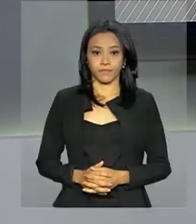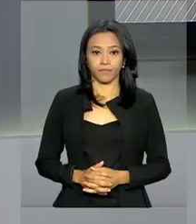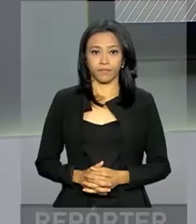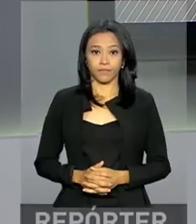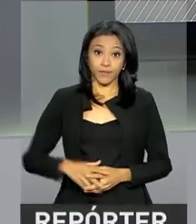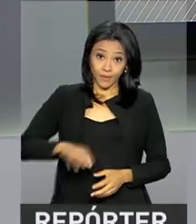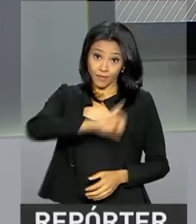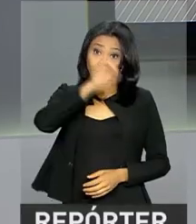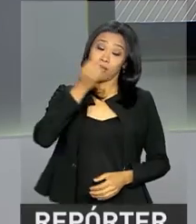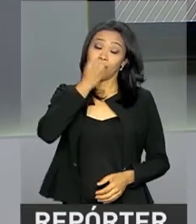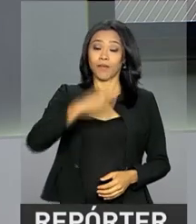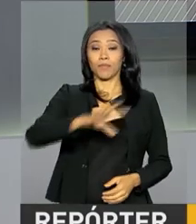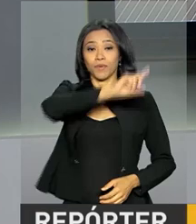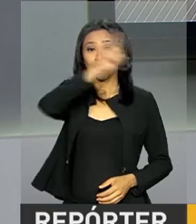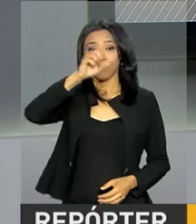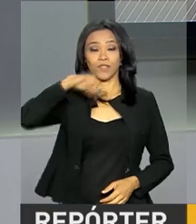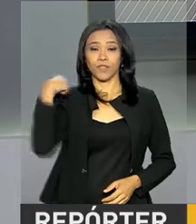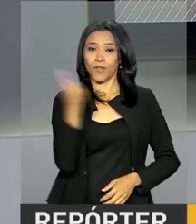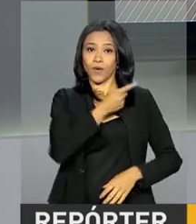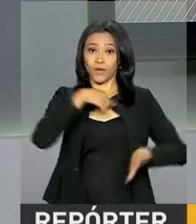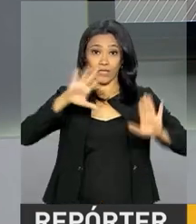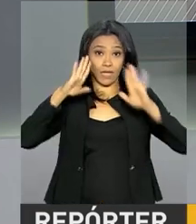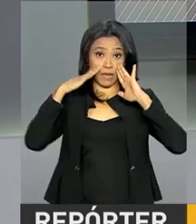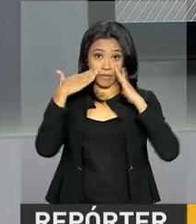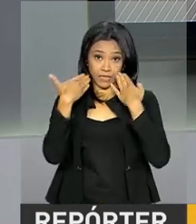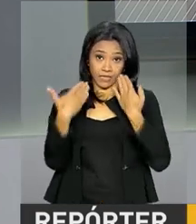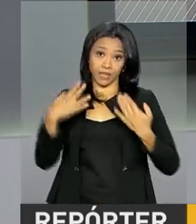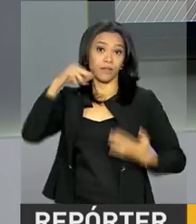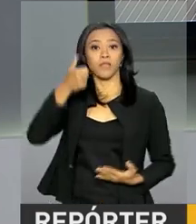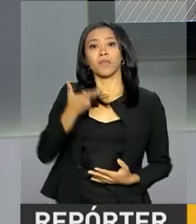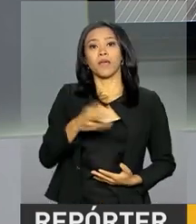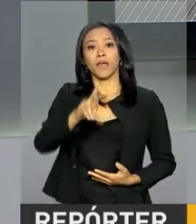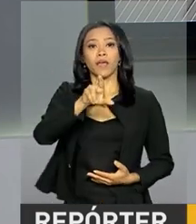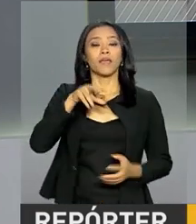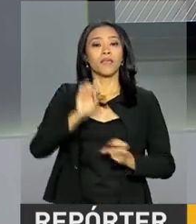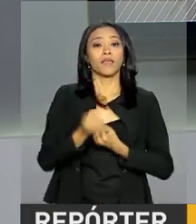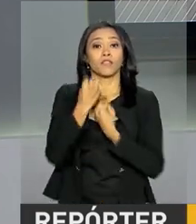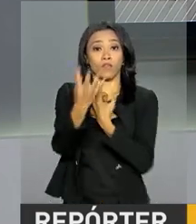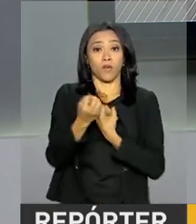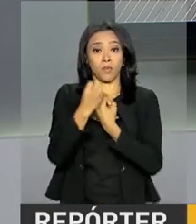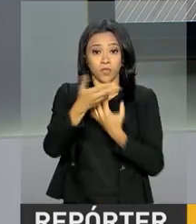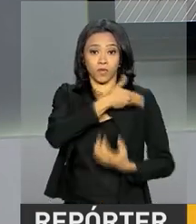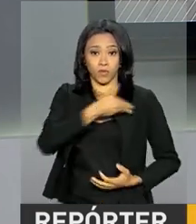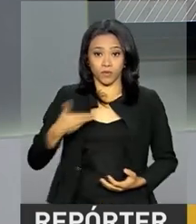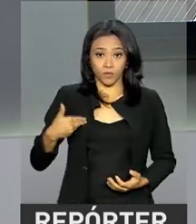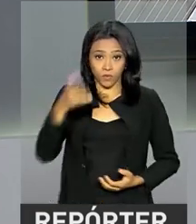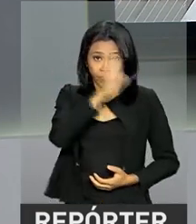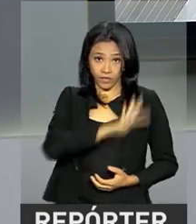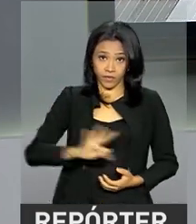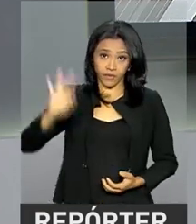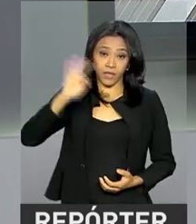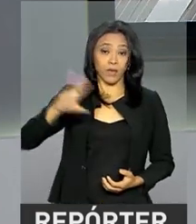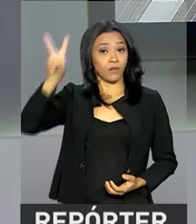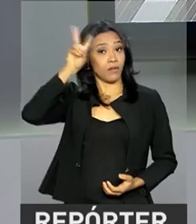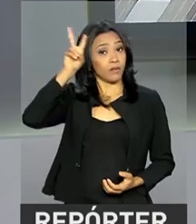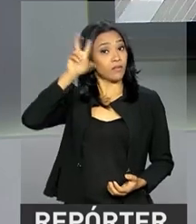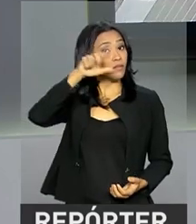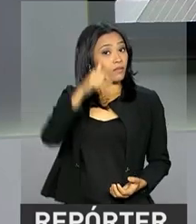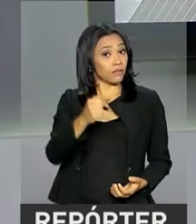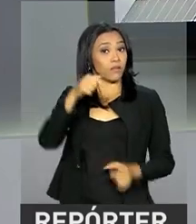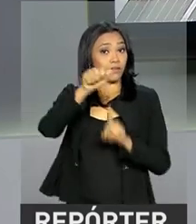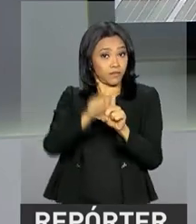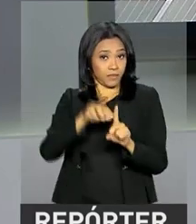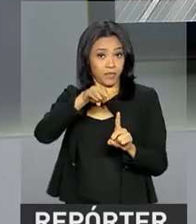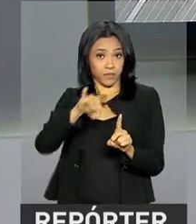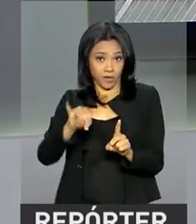Olá, bom dia para você. Estamos no ar a partir de agora com o repórter NBR e as notícias do governo federal desta segunda-feira,